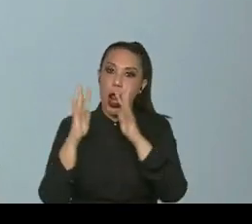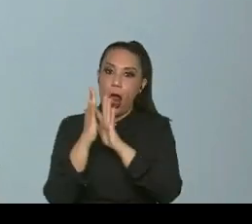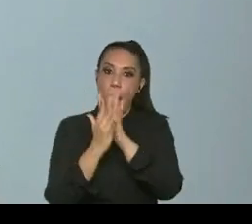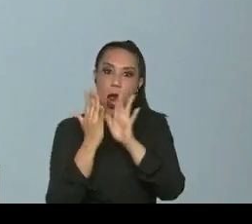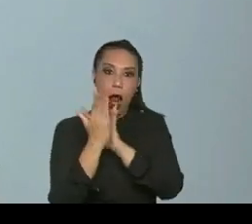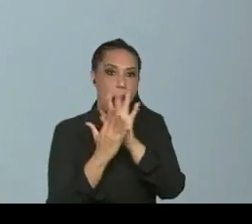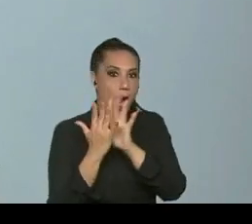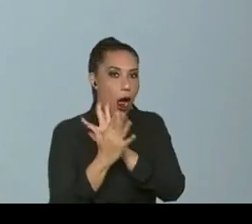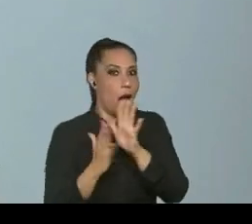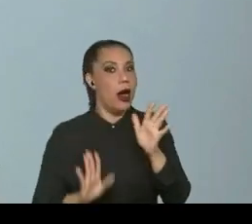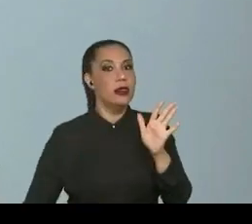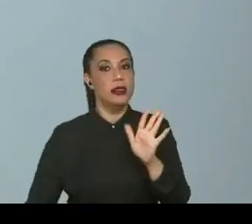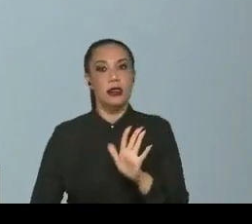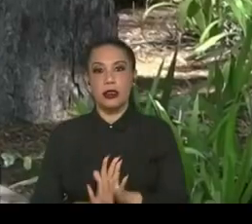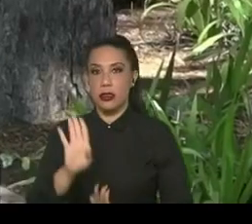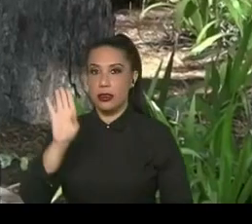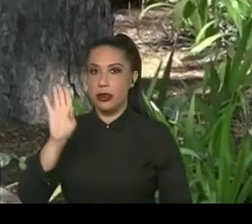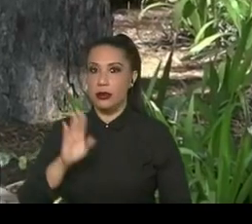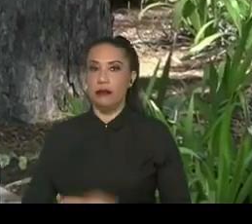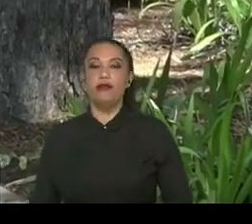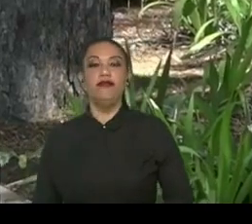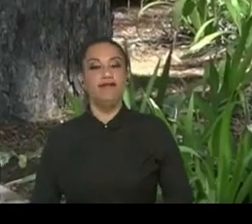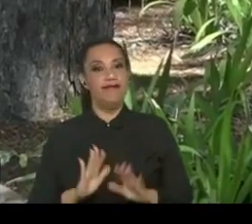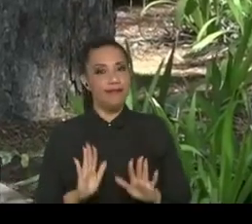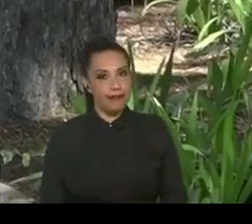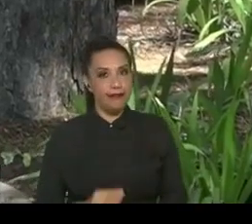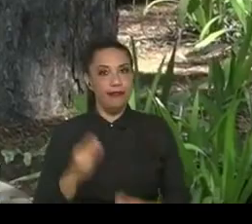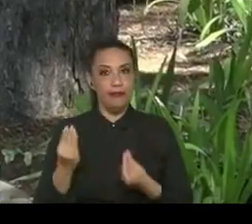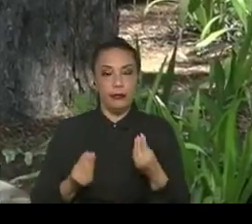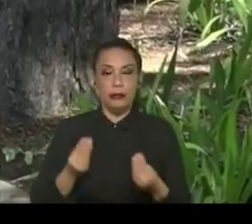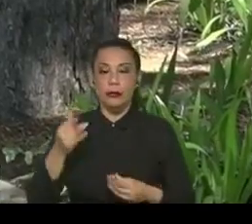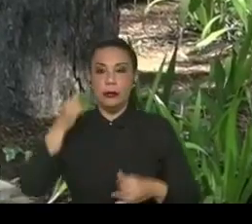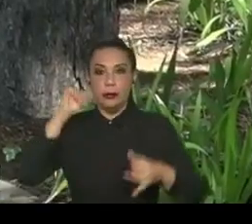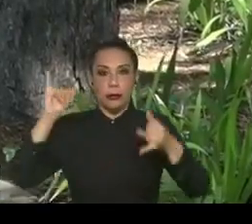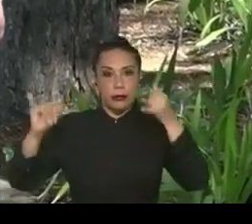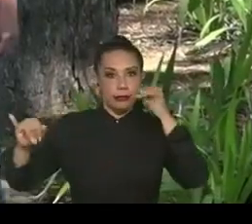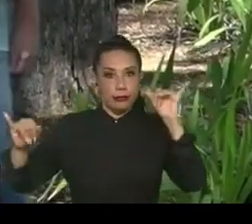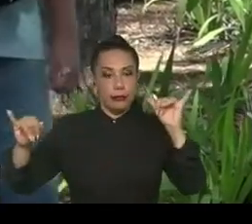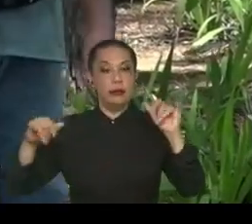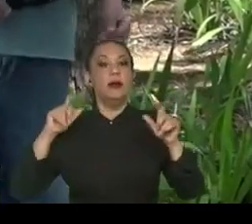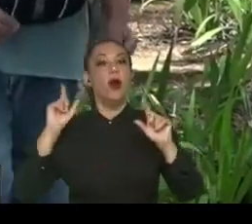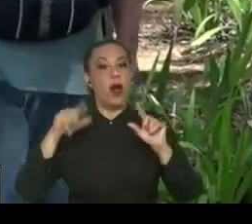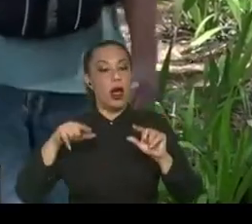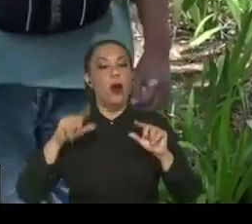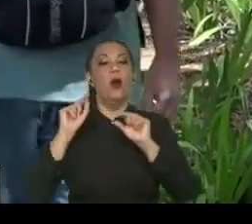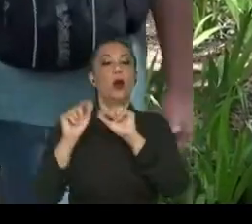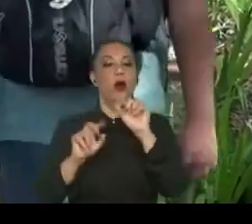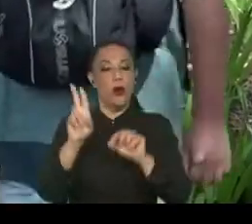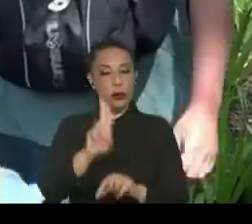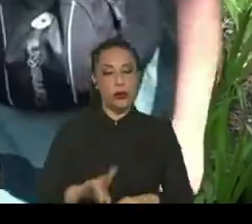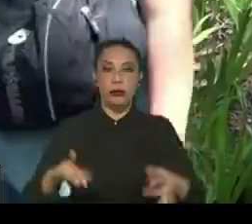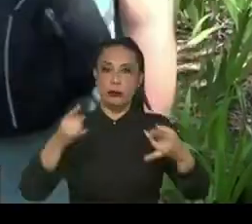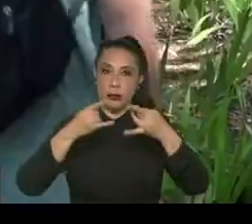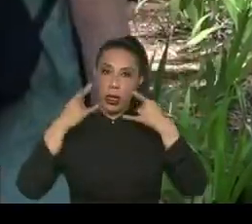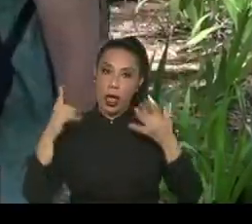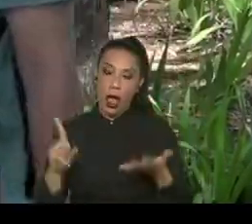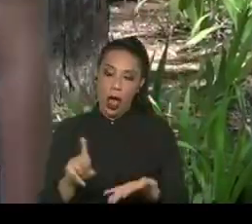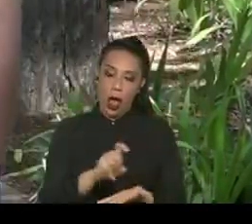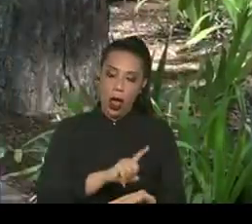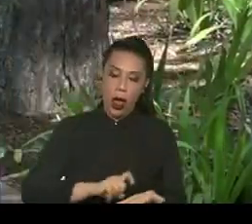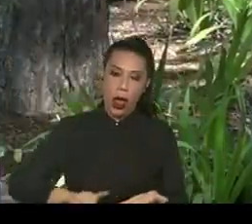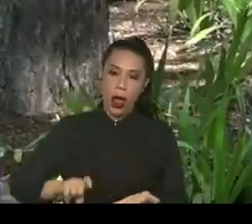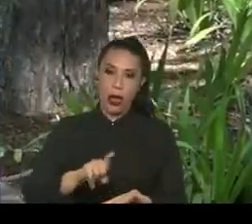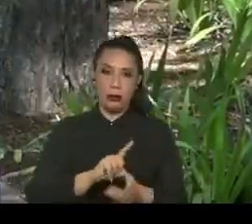a ter um aumento de casos. As medidas de prevenção são as mesmas do início da pandemia. O uso de máscaras, álcool em gel